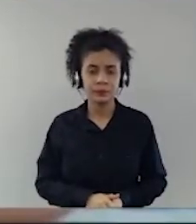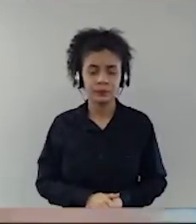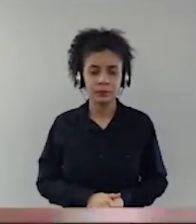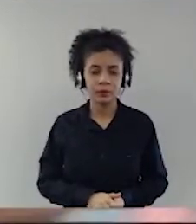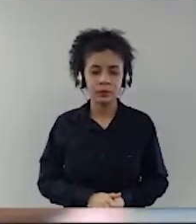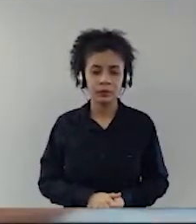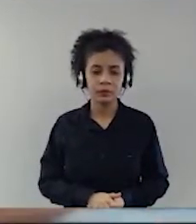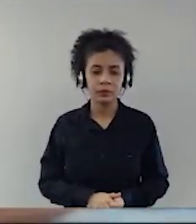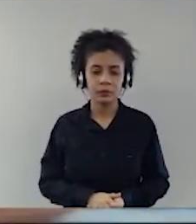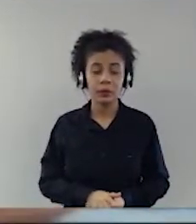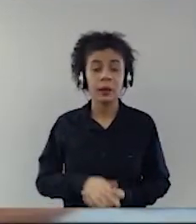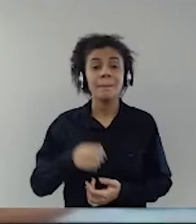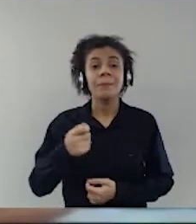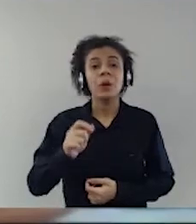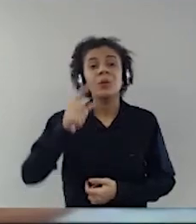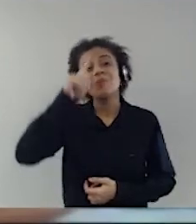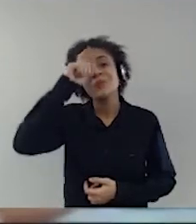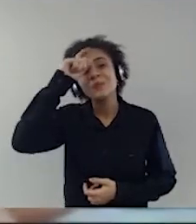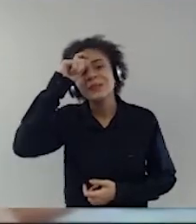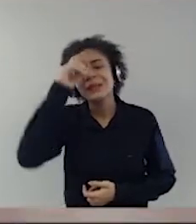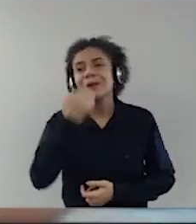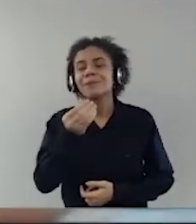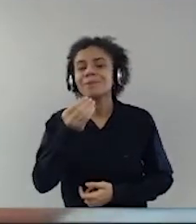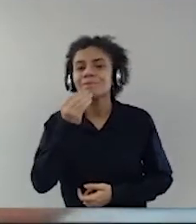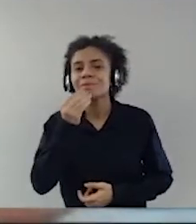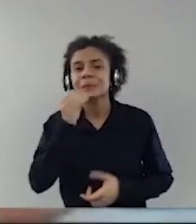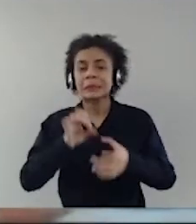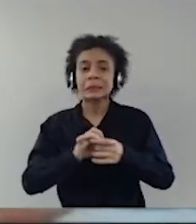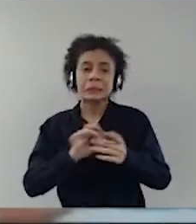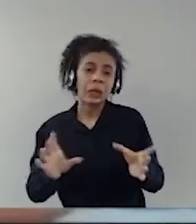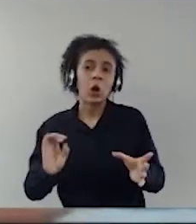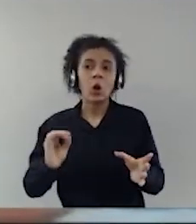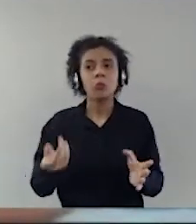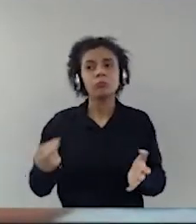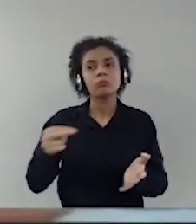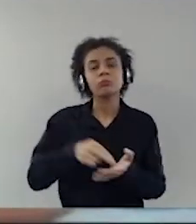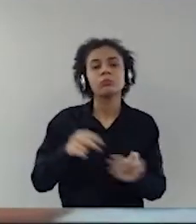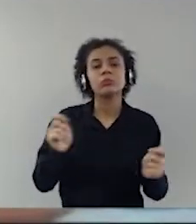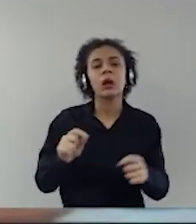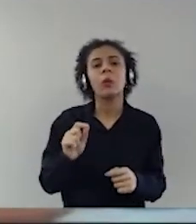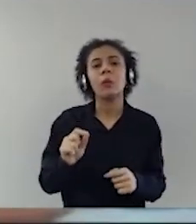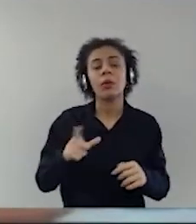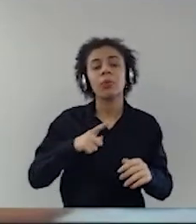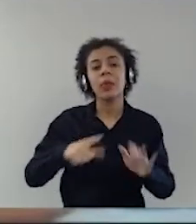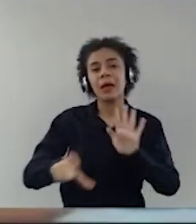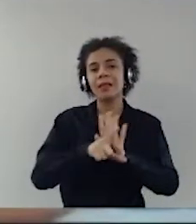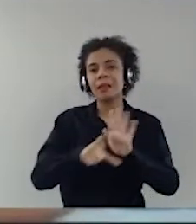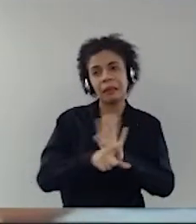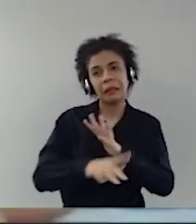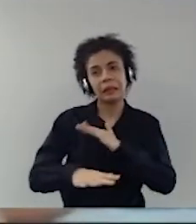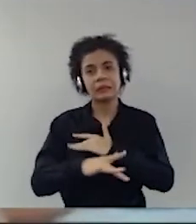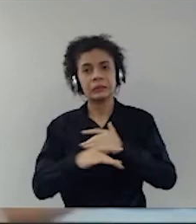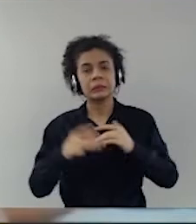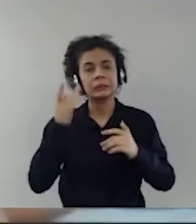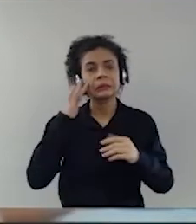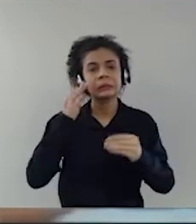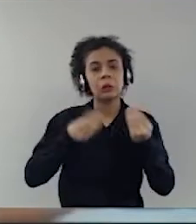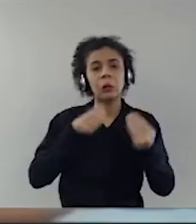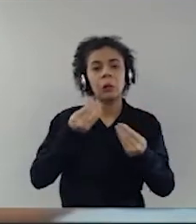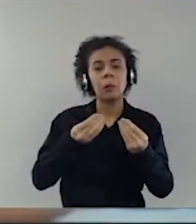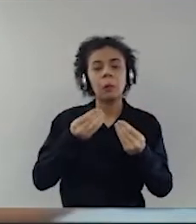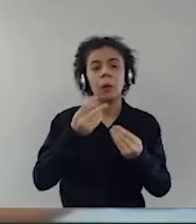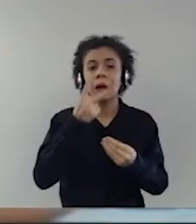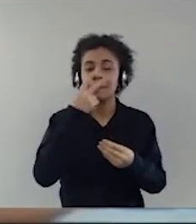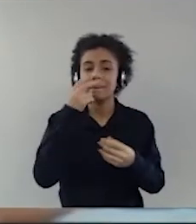cedessem de alguma forma, ou fosse requisitado, ou tivesse uma ocupação, até uma lei tramitando que há um parecer